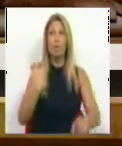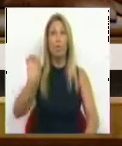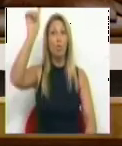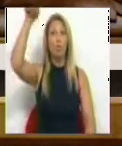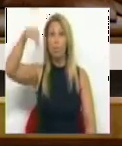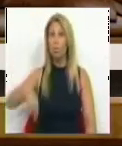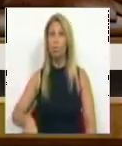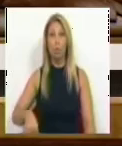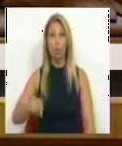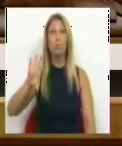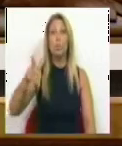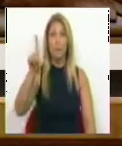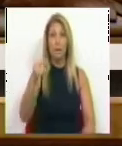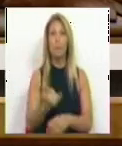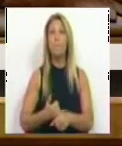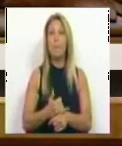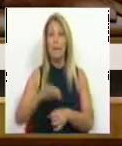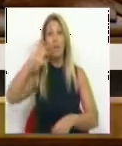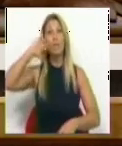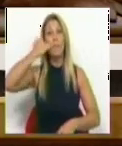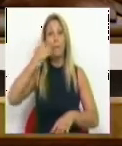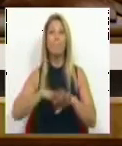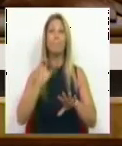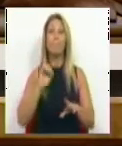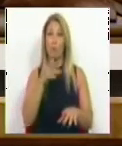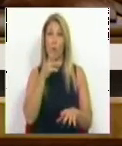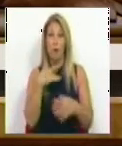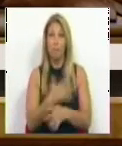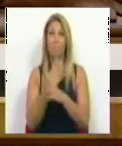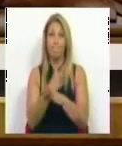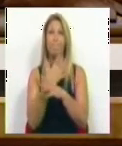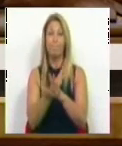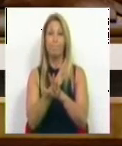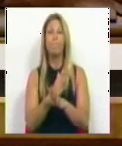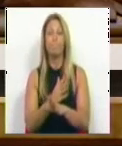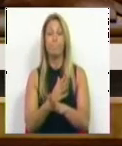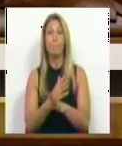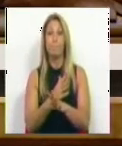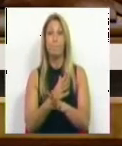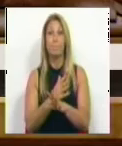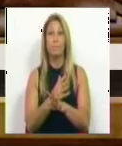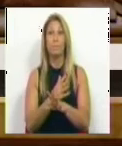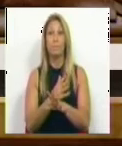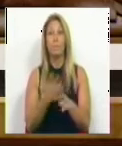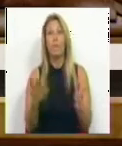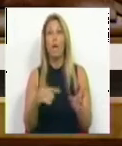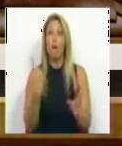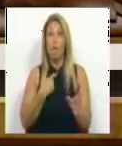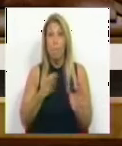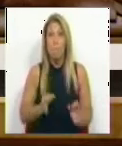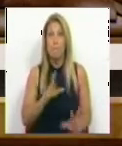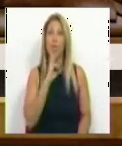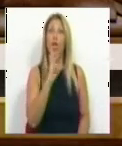país e nas ilhas que foram atingidas por este flagelo e que nós não podemos deixar sem respostas.